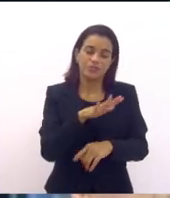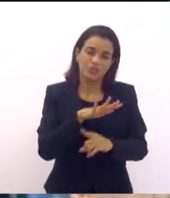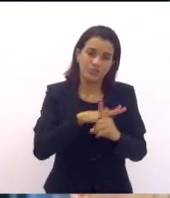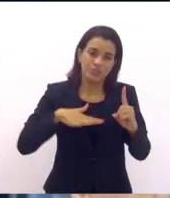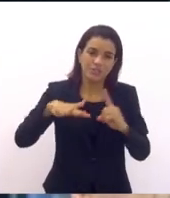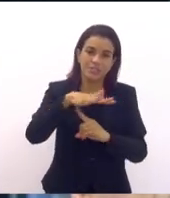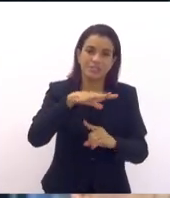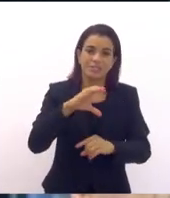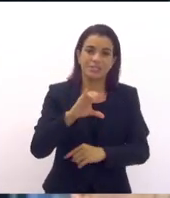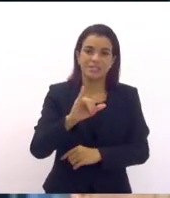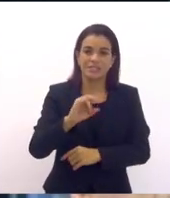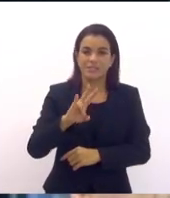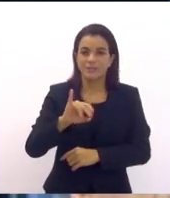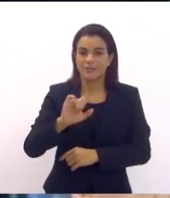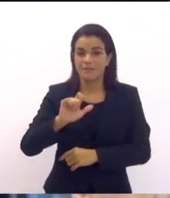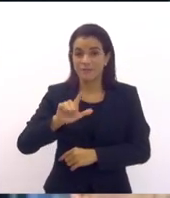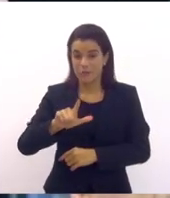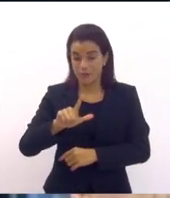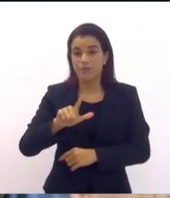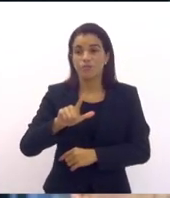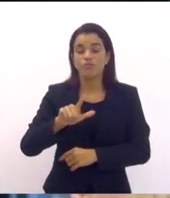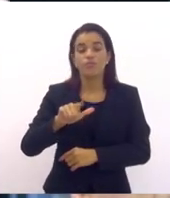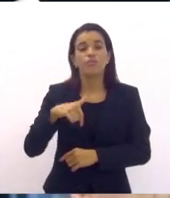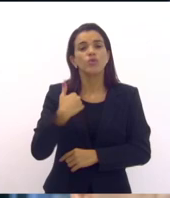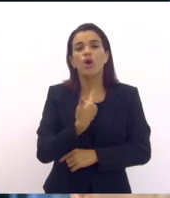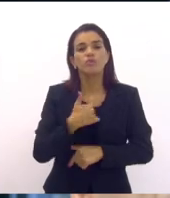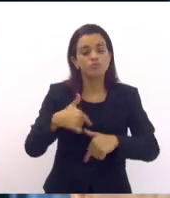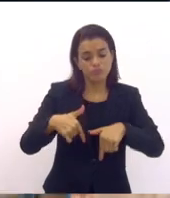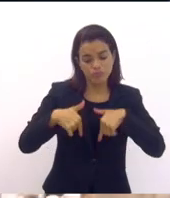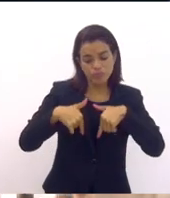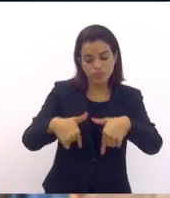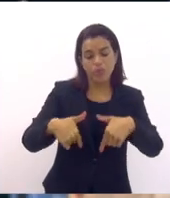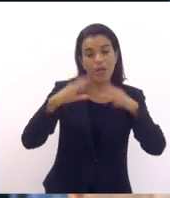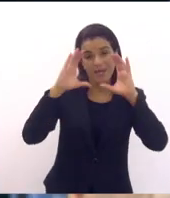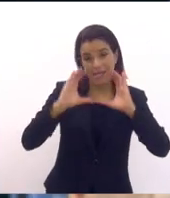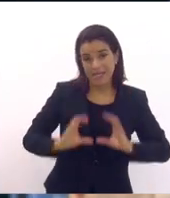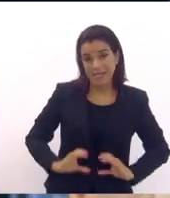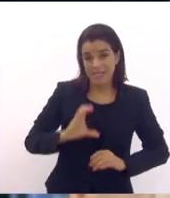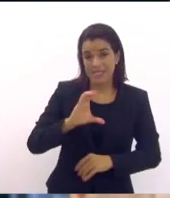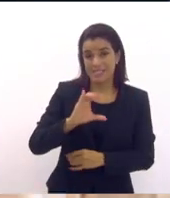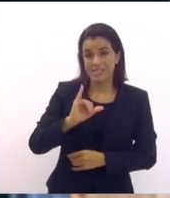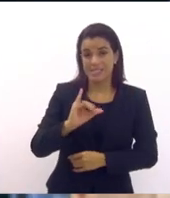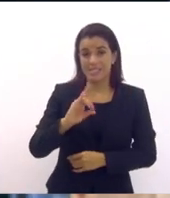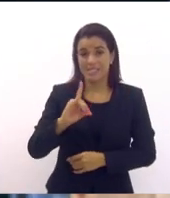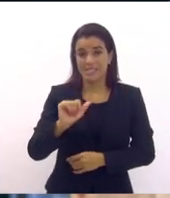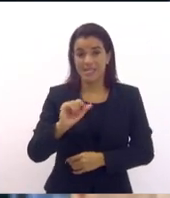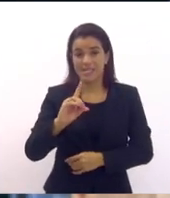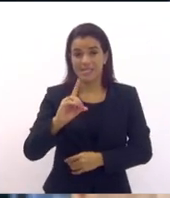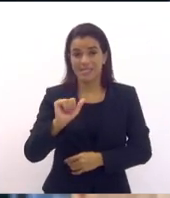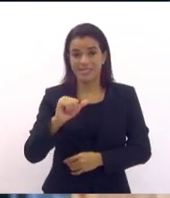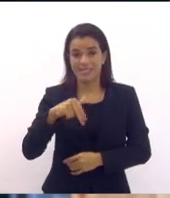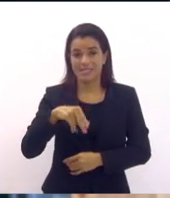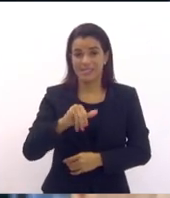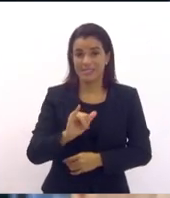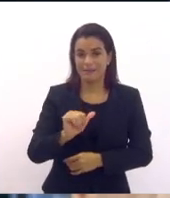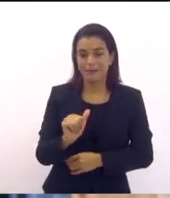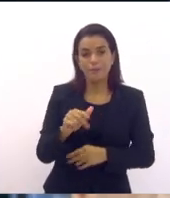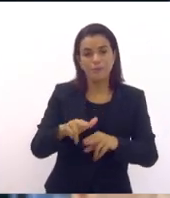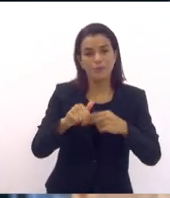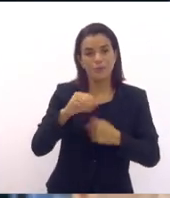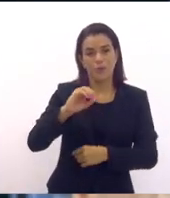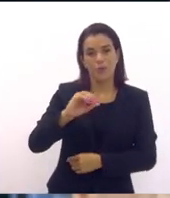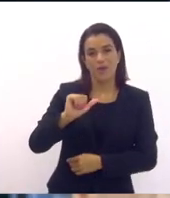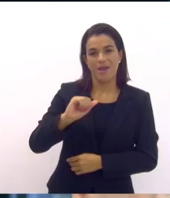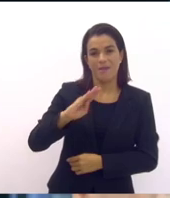nós estamos nada mais nada menos do que exercer sendo a nossa cidadania e É nesse sentido que a OAB está aqui disponível